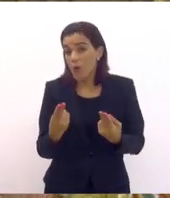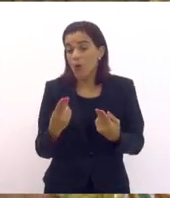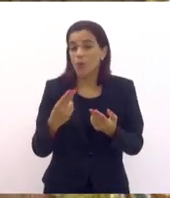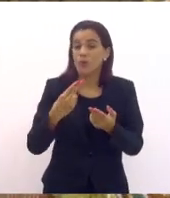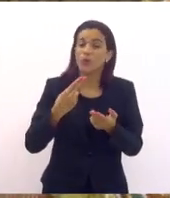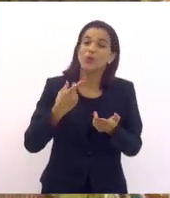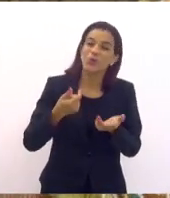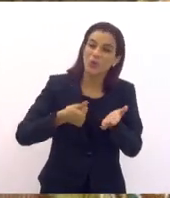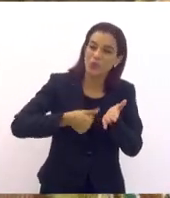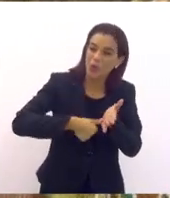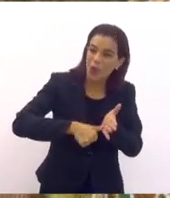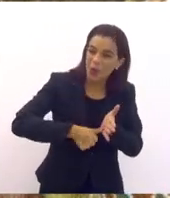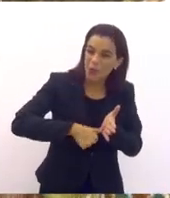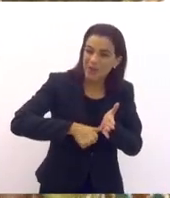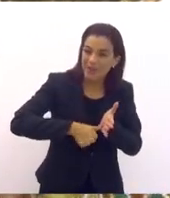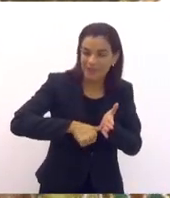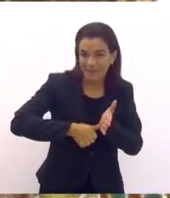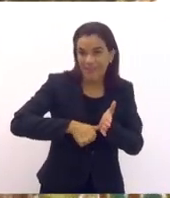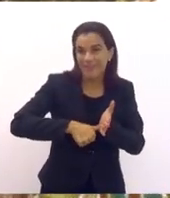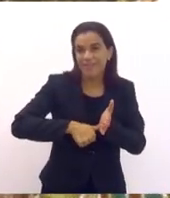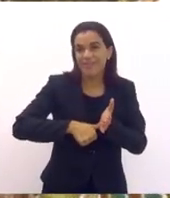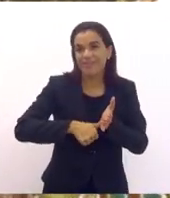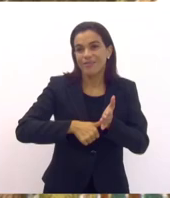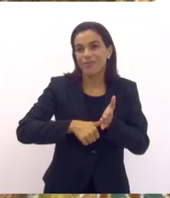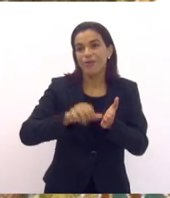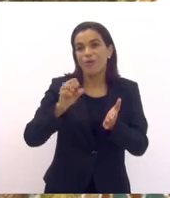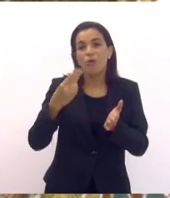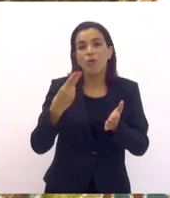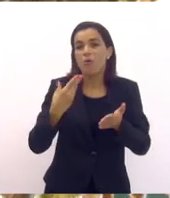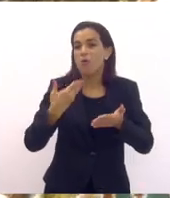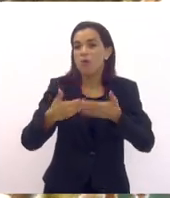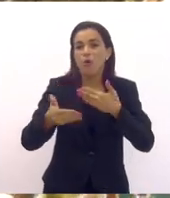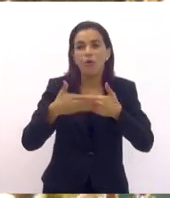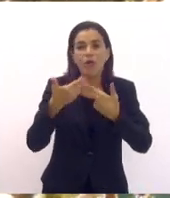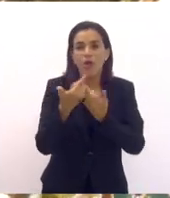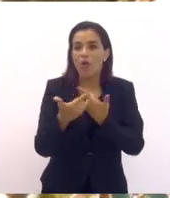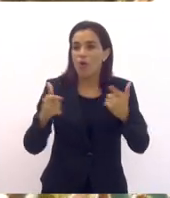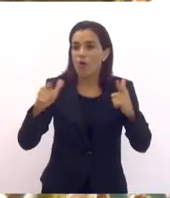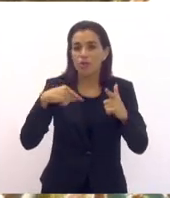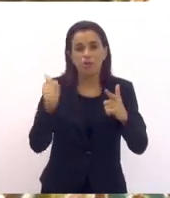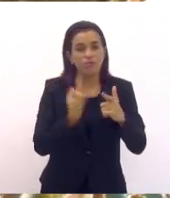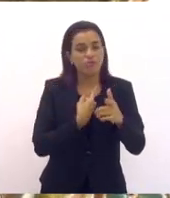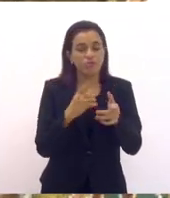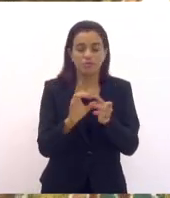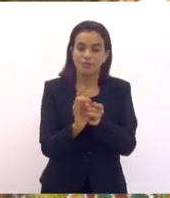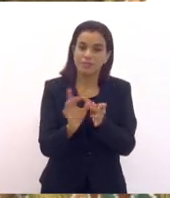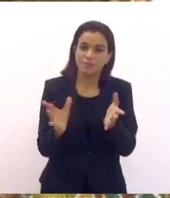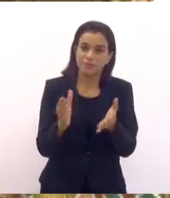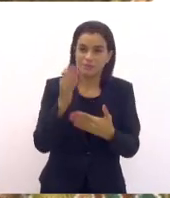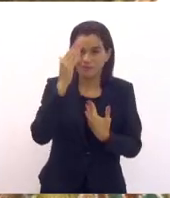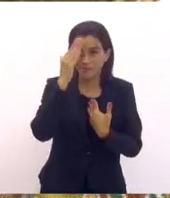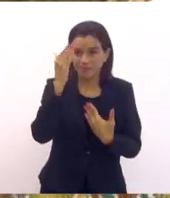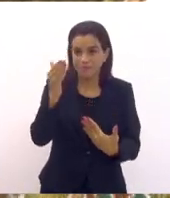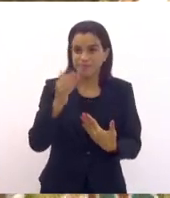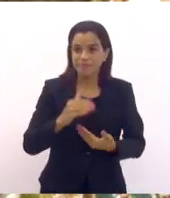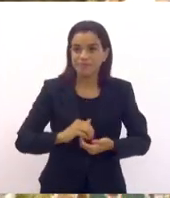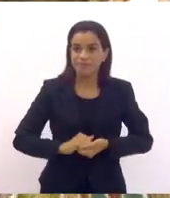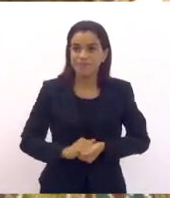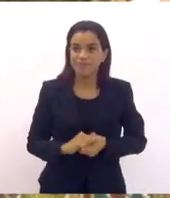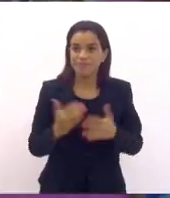documentos como foram como foi colocado aqui ou qualquer outro tipo de ajuda estamos à disposição tá bom obrigado